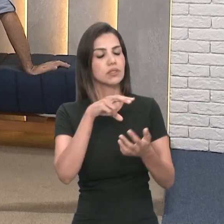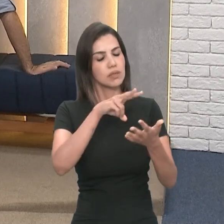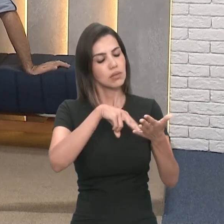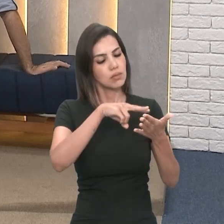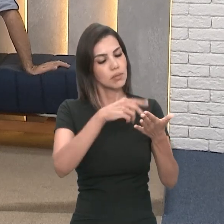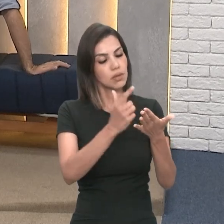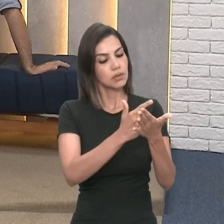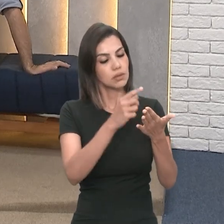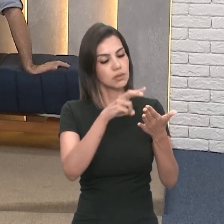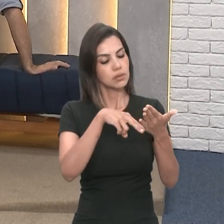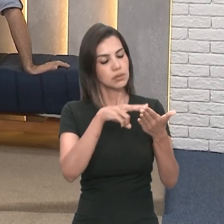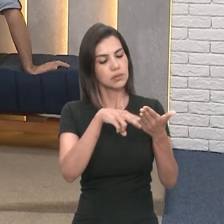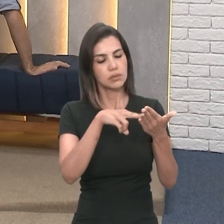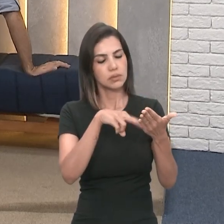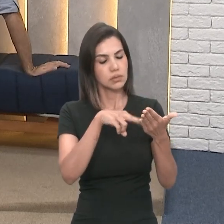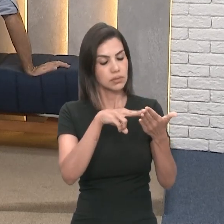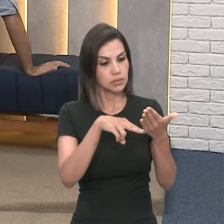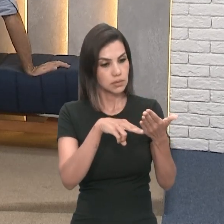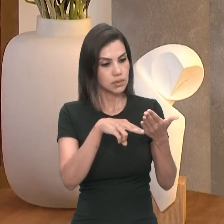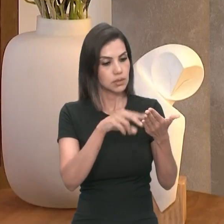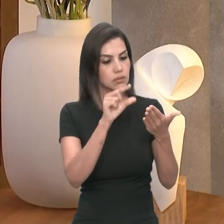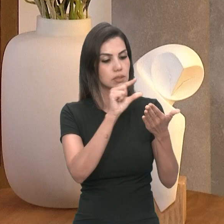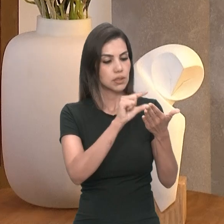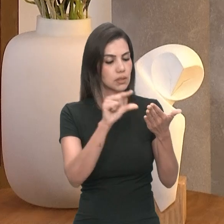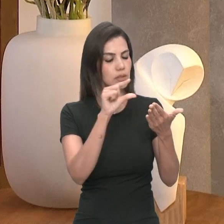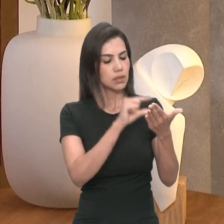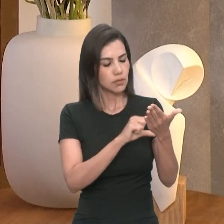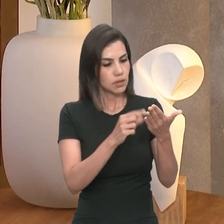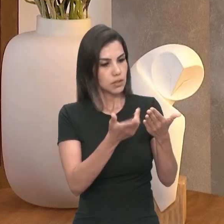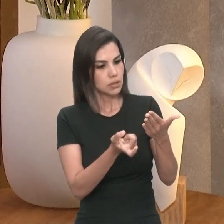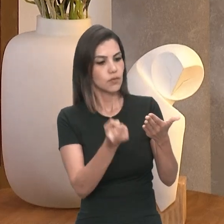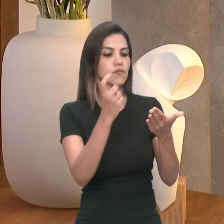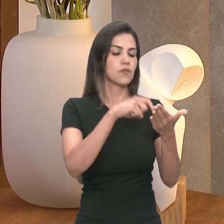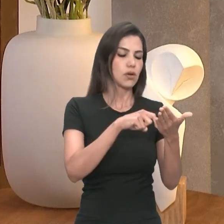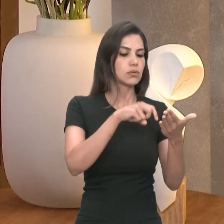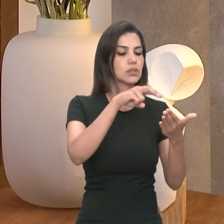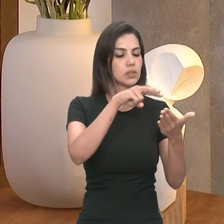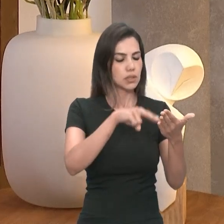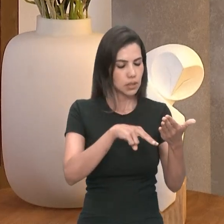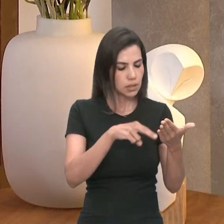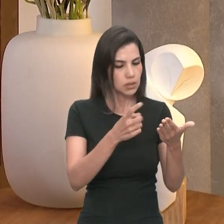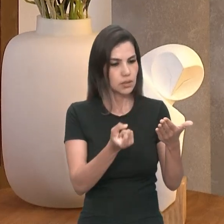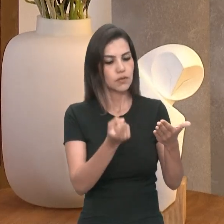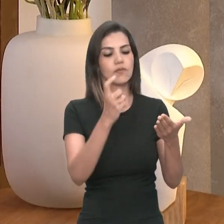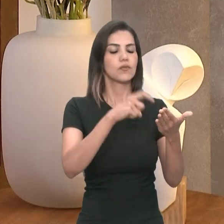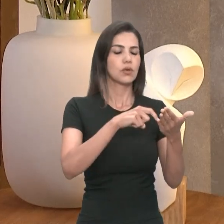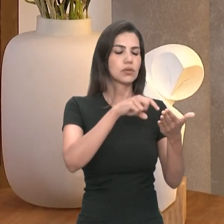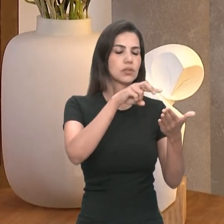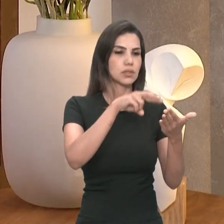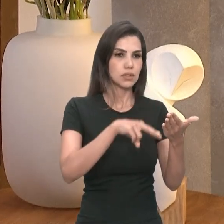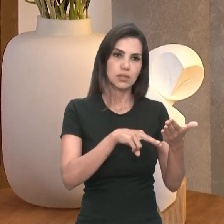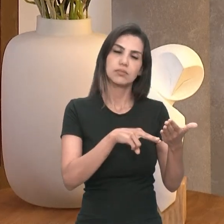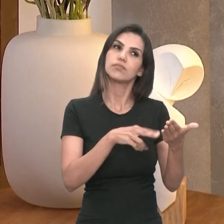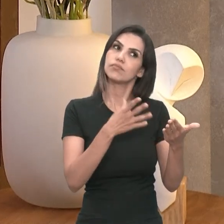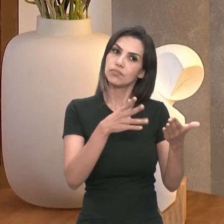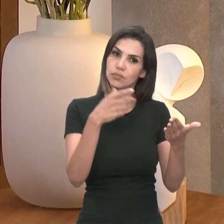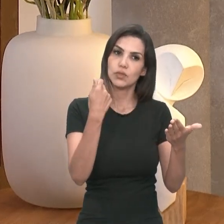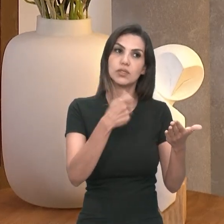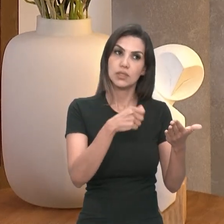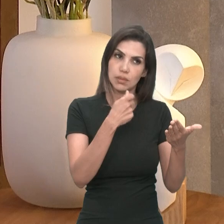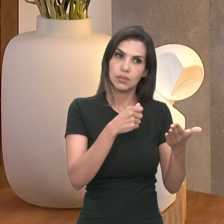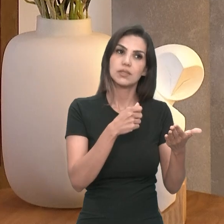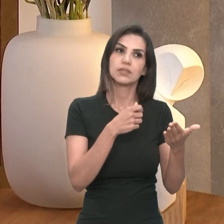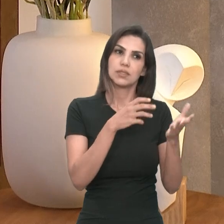e aí você tem que voltar naquela frase umas 2, 3 vezes para você completar. Então, opa, alguma coisa está errada, você está precisando de